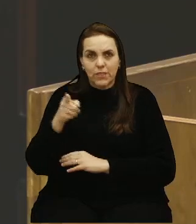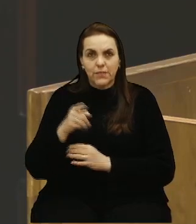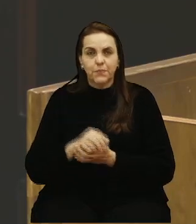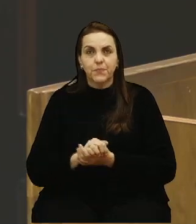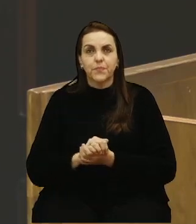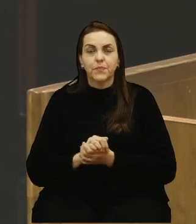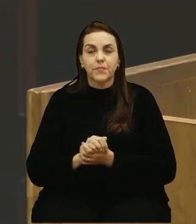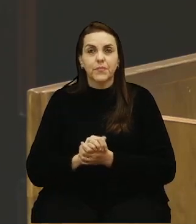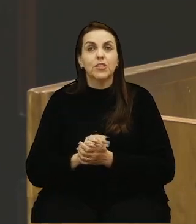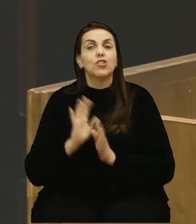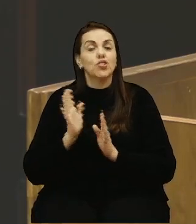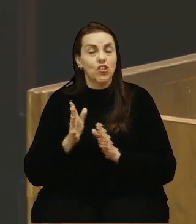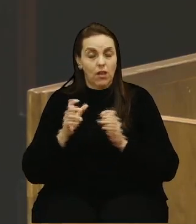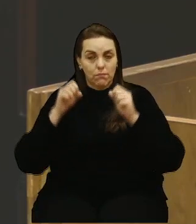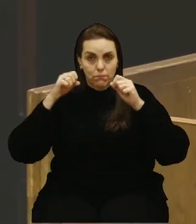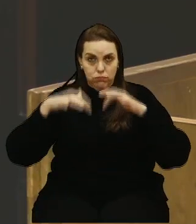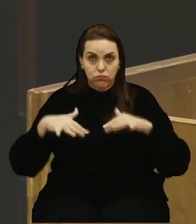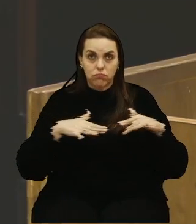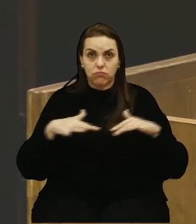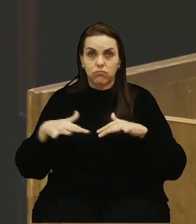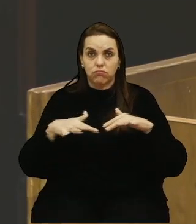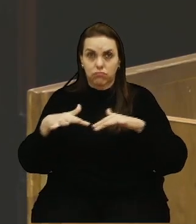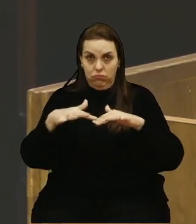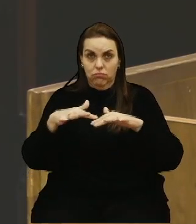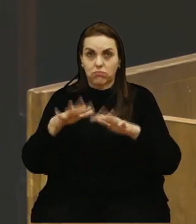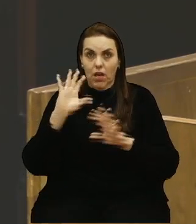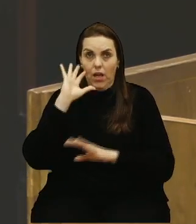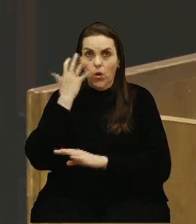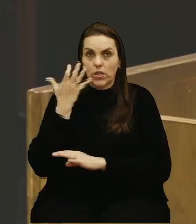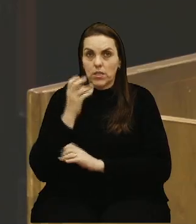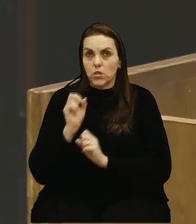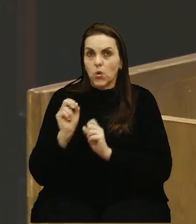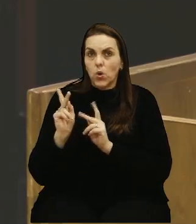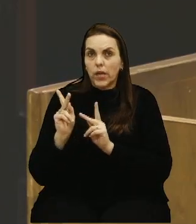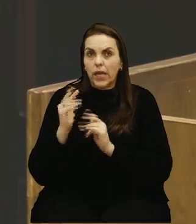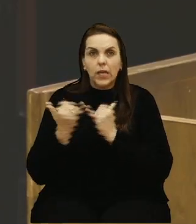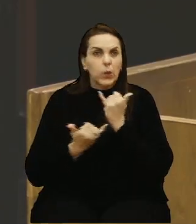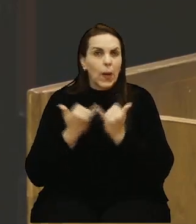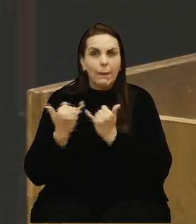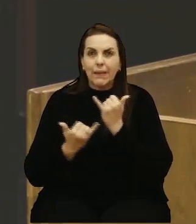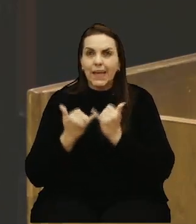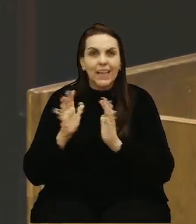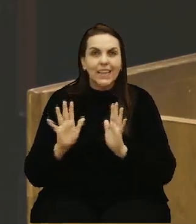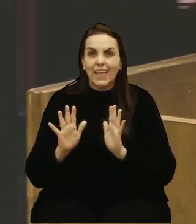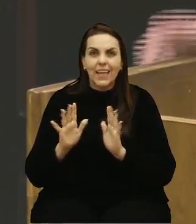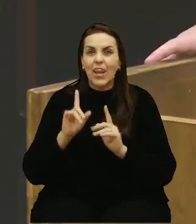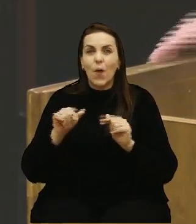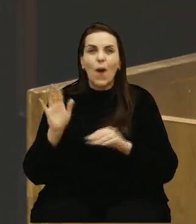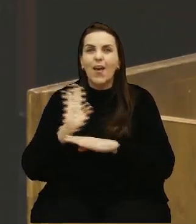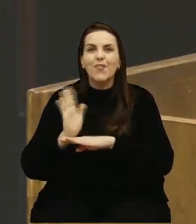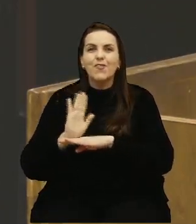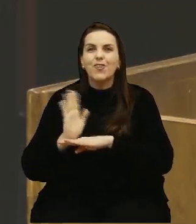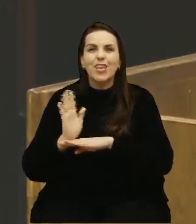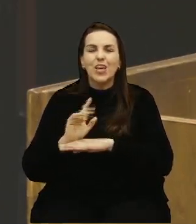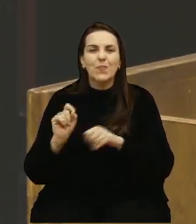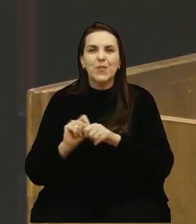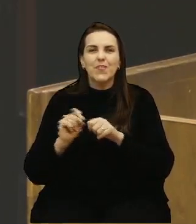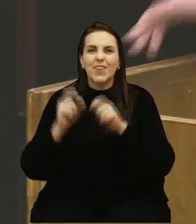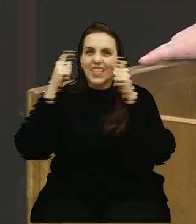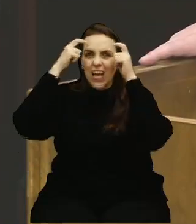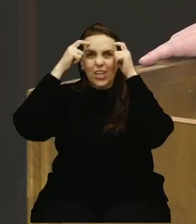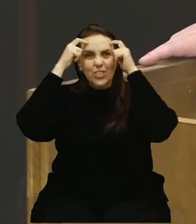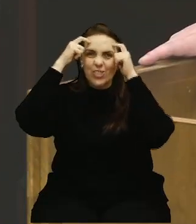Pessoal, a gente passou por enchente, tá? Não foi brincadeira. Não foi um filme produzido pela Disney,